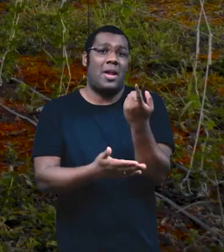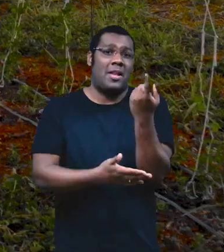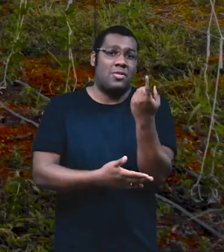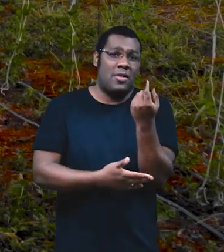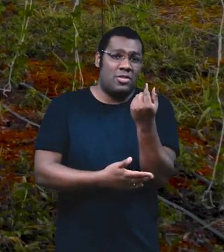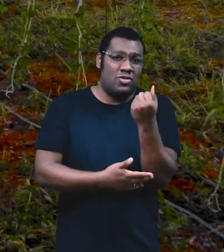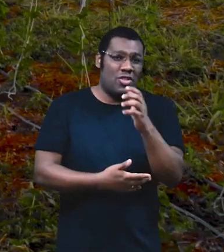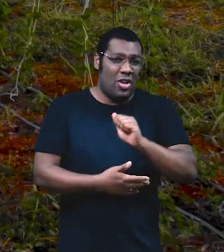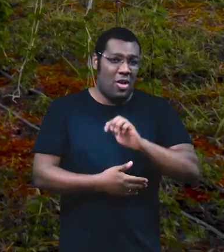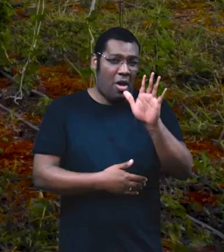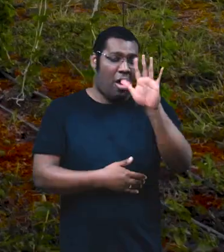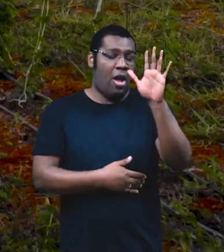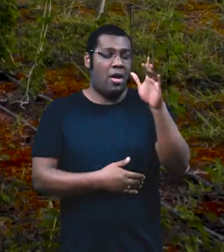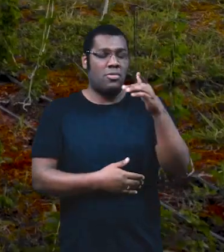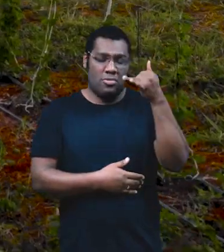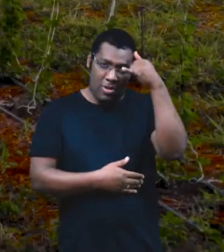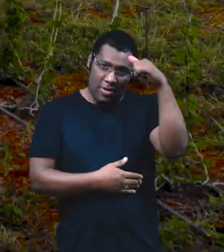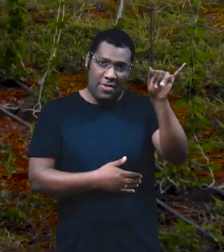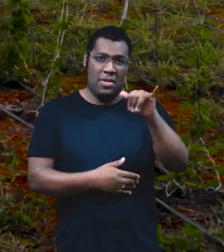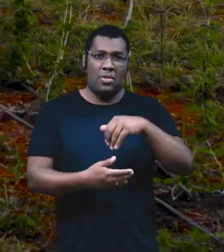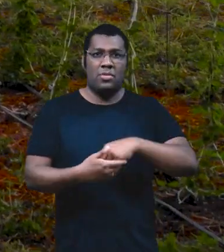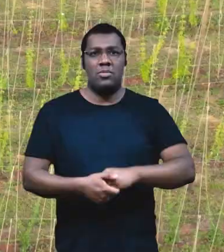Brasil.